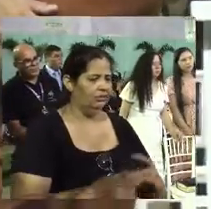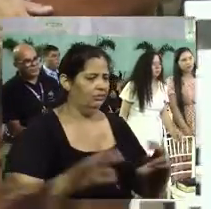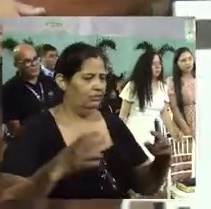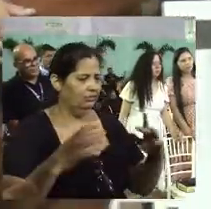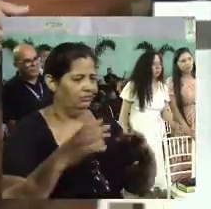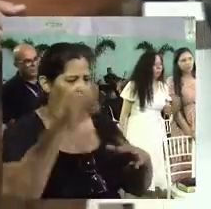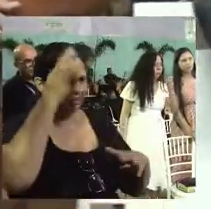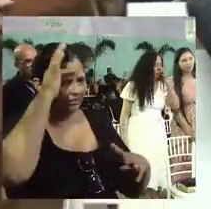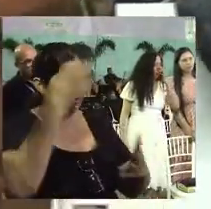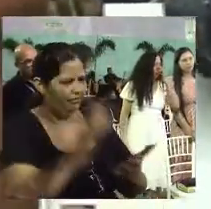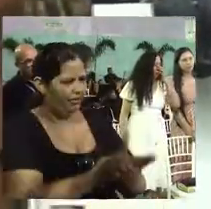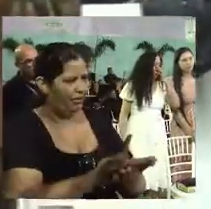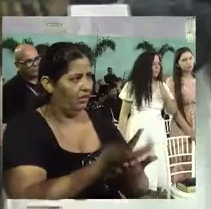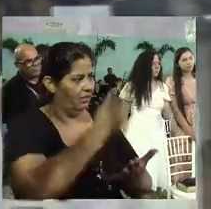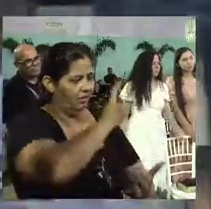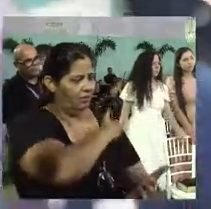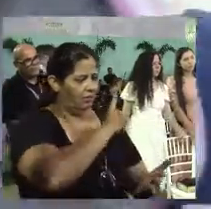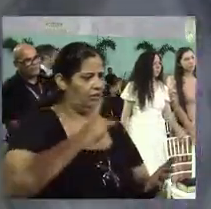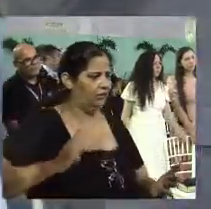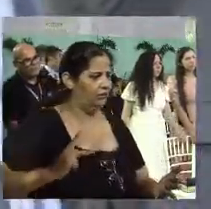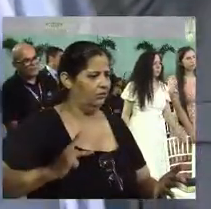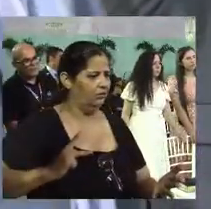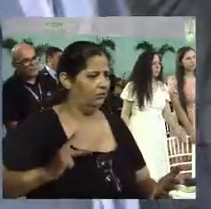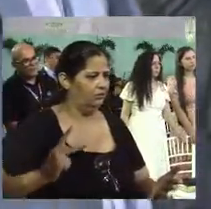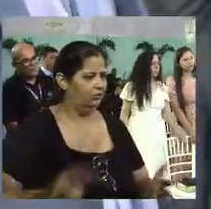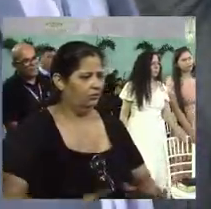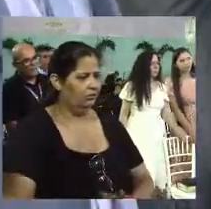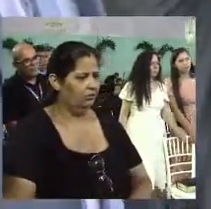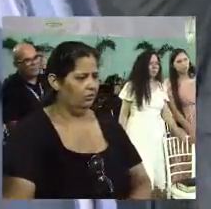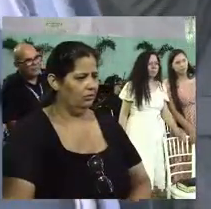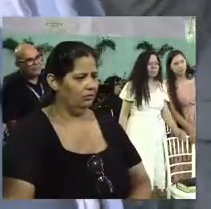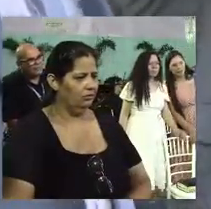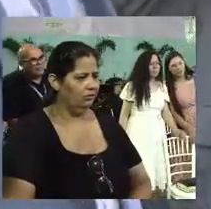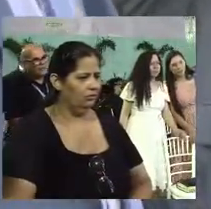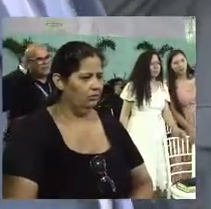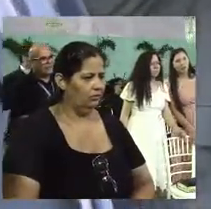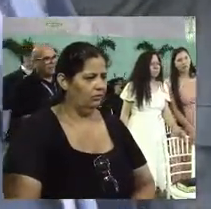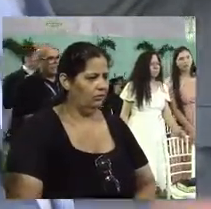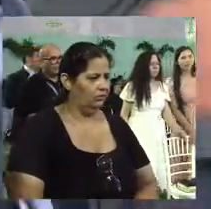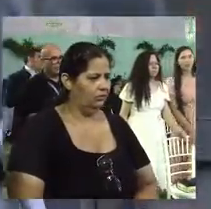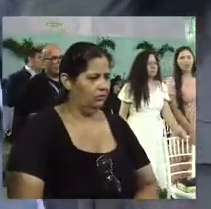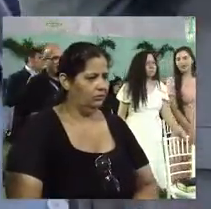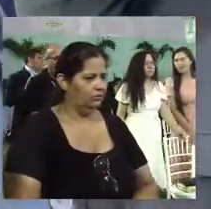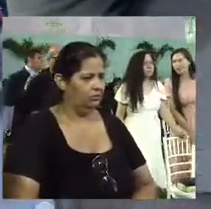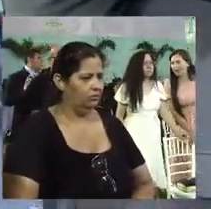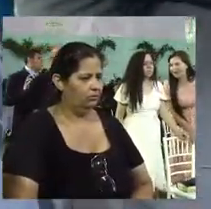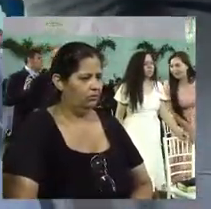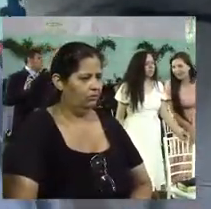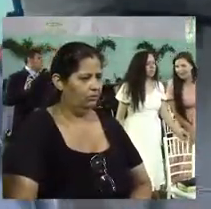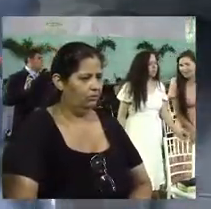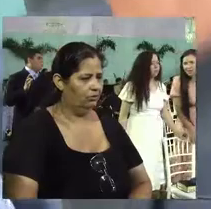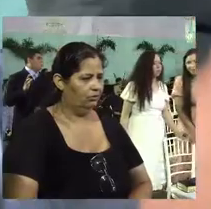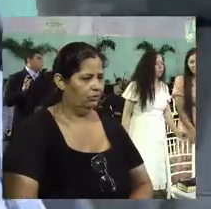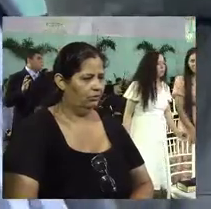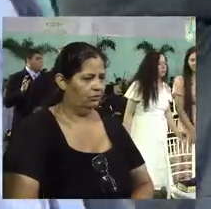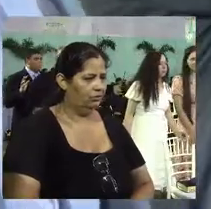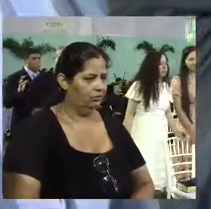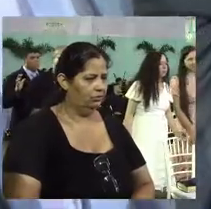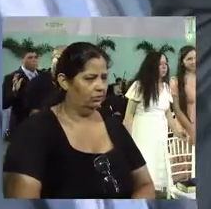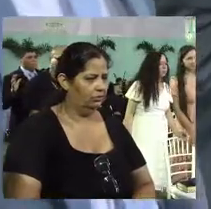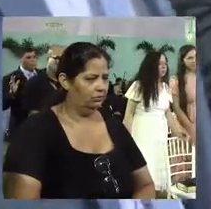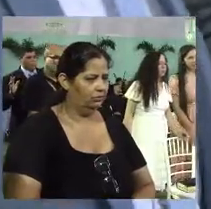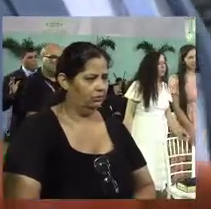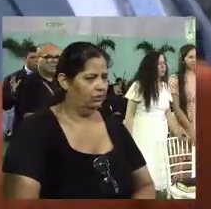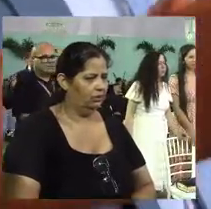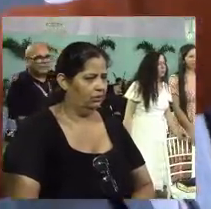com os pastores com pastor André o anjo da igreja tudo que é ligado na terra ligado no céu nós concordamos no Milagre